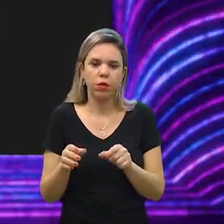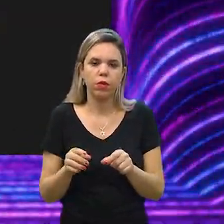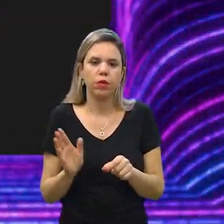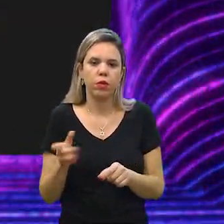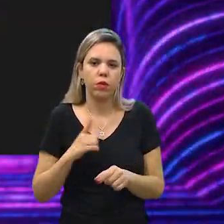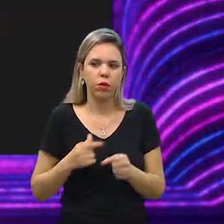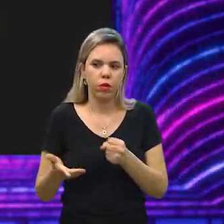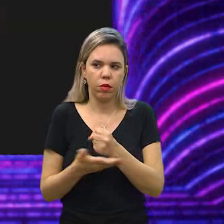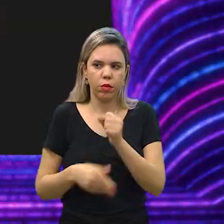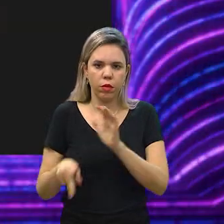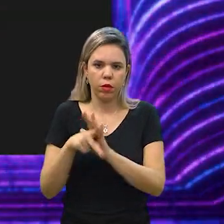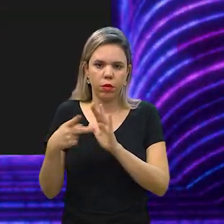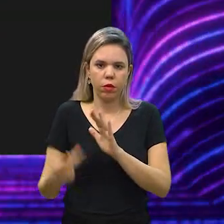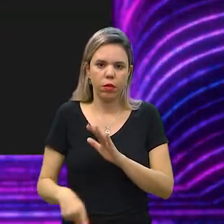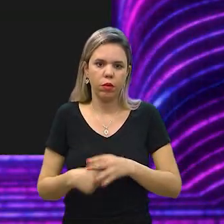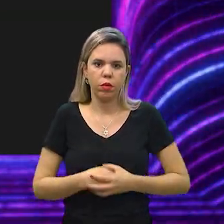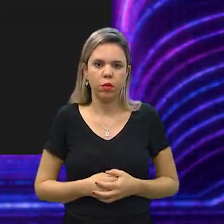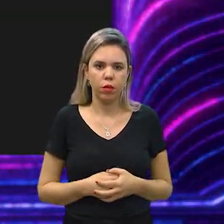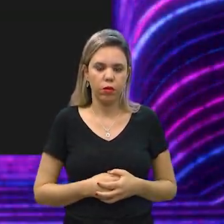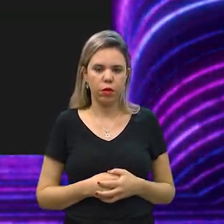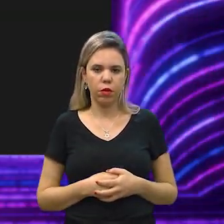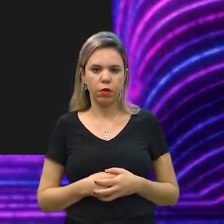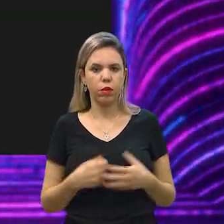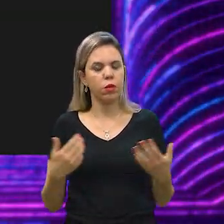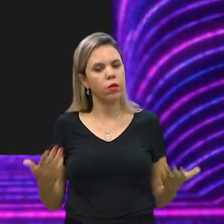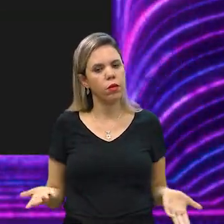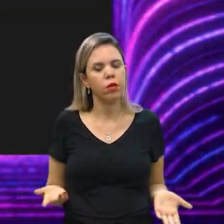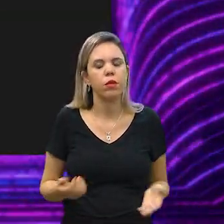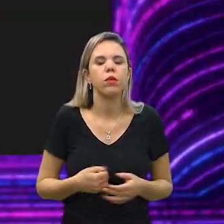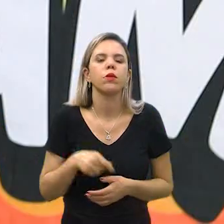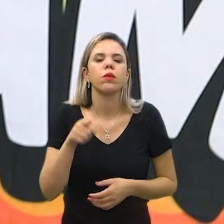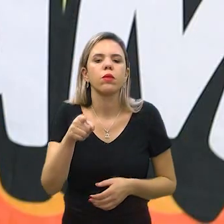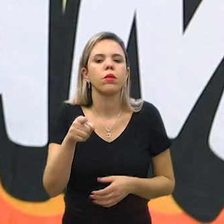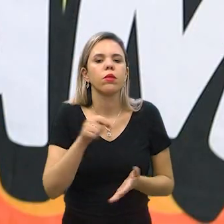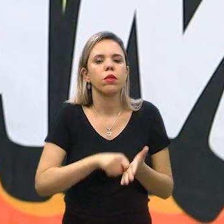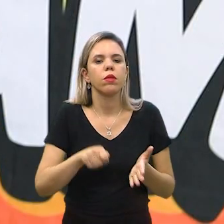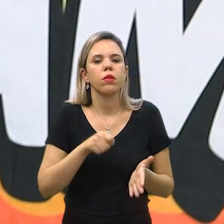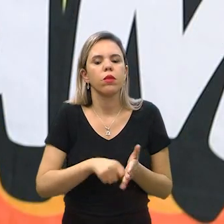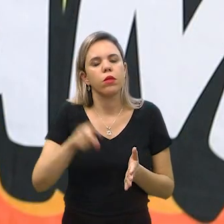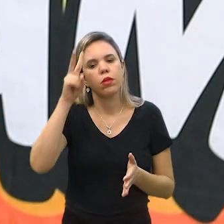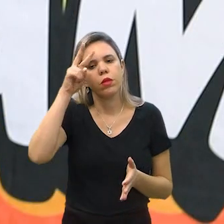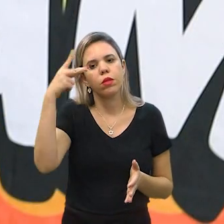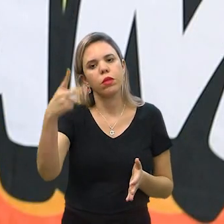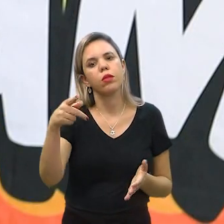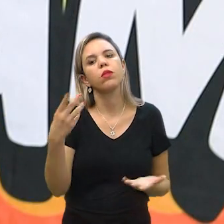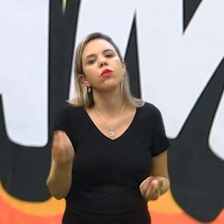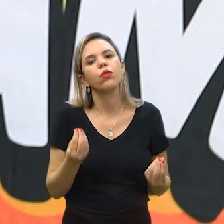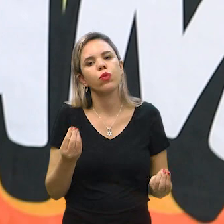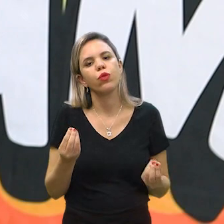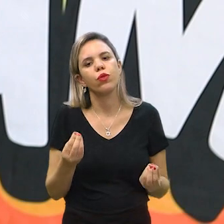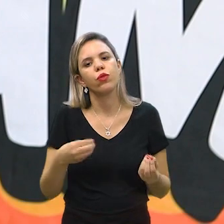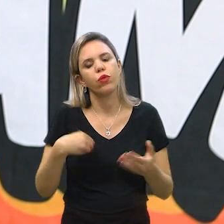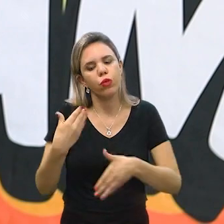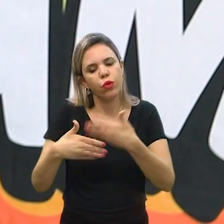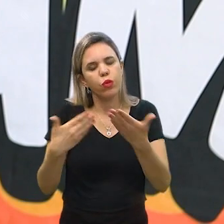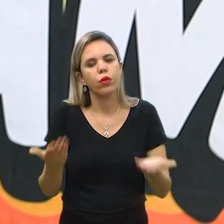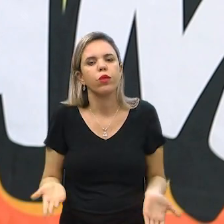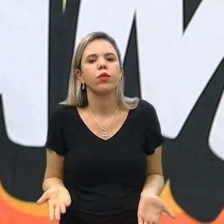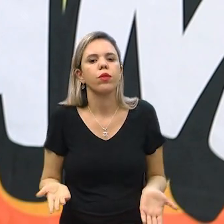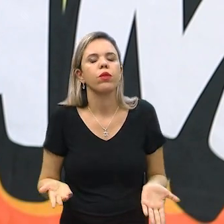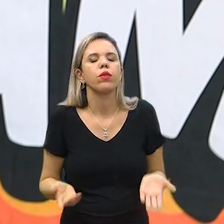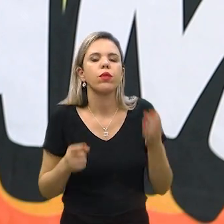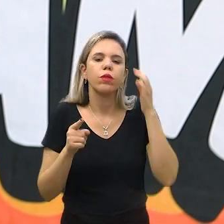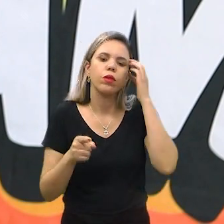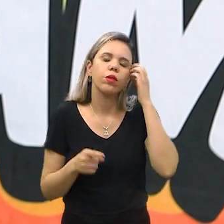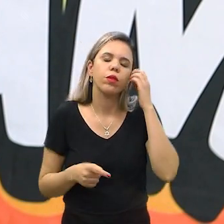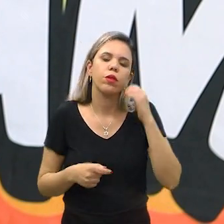porque já tinha uma base pronta. E aí, né, para você escrever a sua história, como é que foi esse processo?